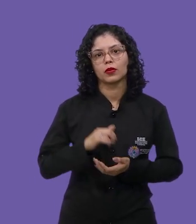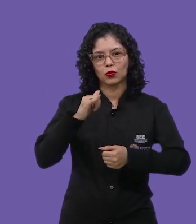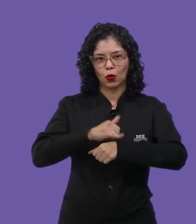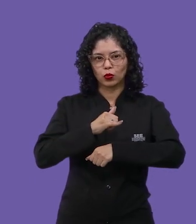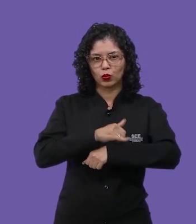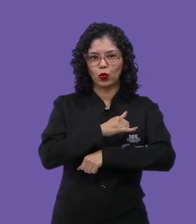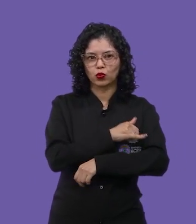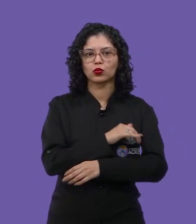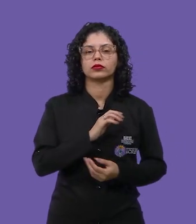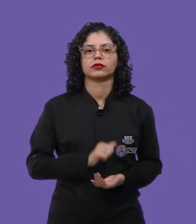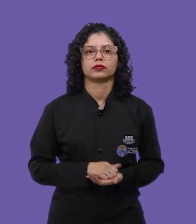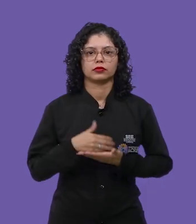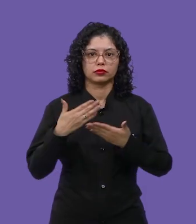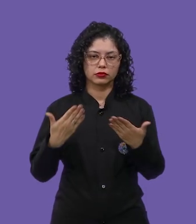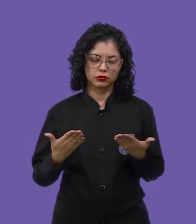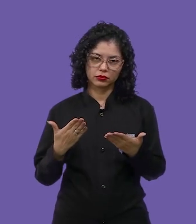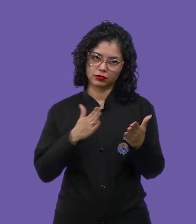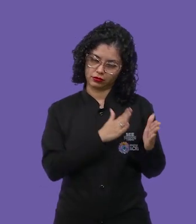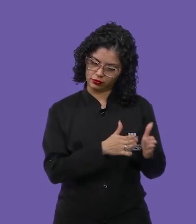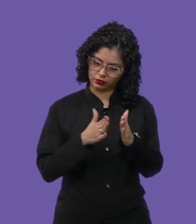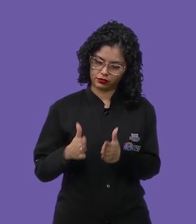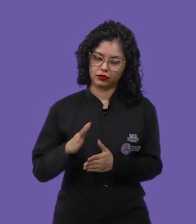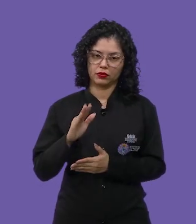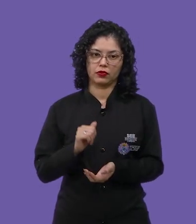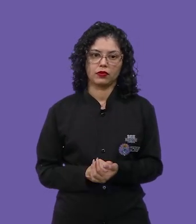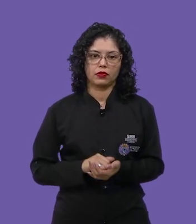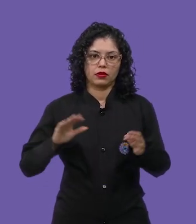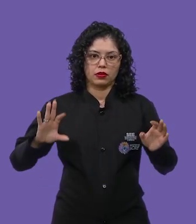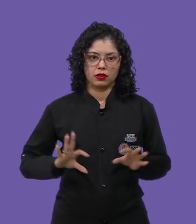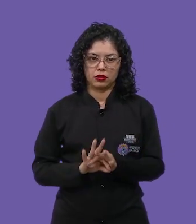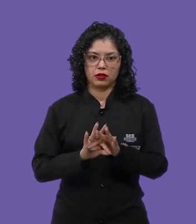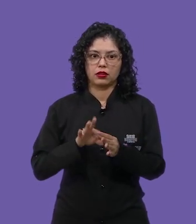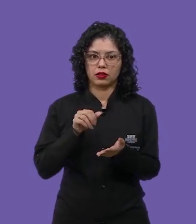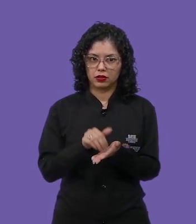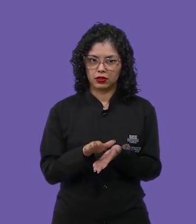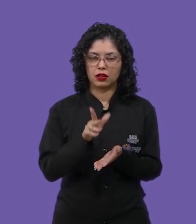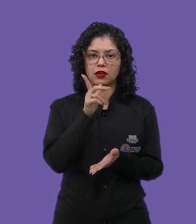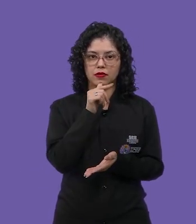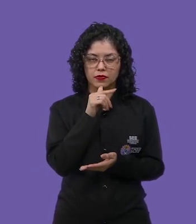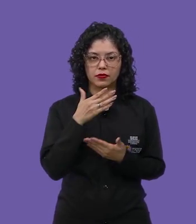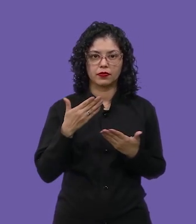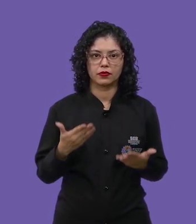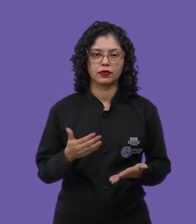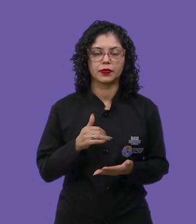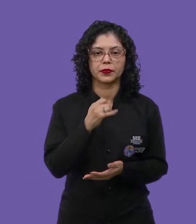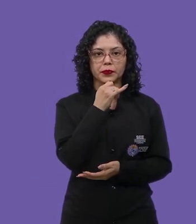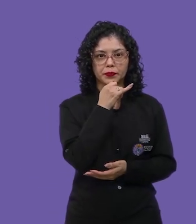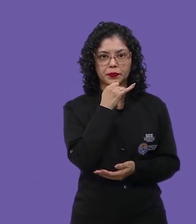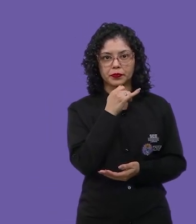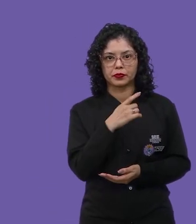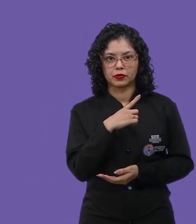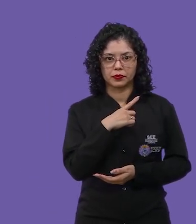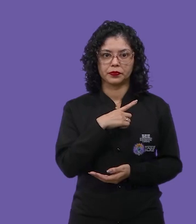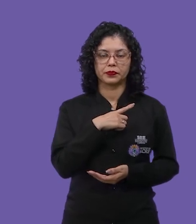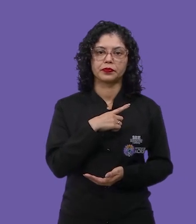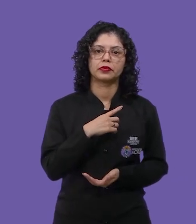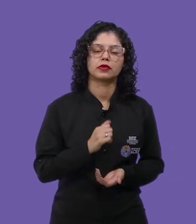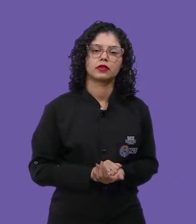gordura, né? E essa parte hidrofóbica, ela repele a água. Então, aqui, ó, por exemplo, a gente tem